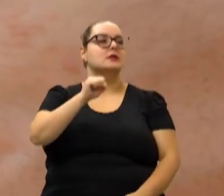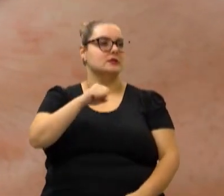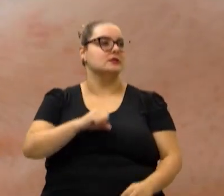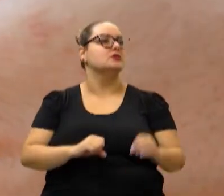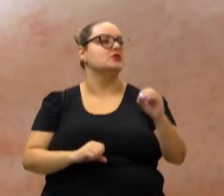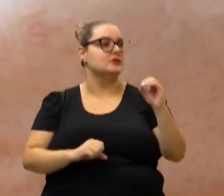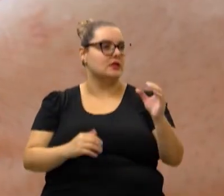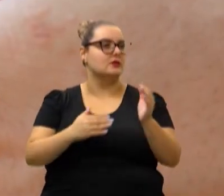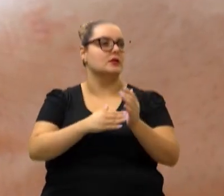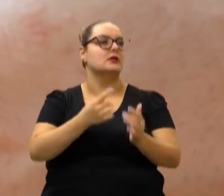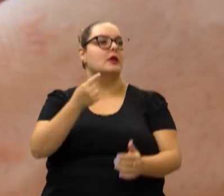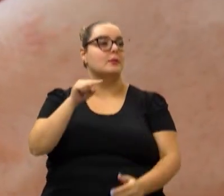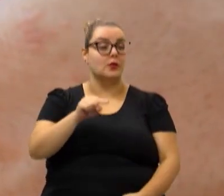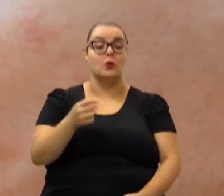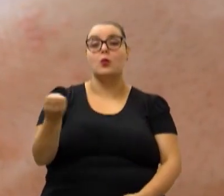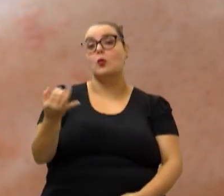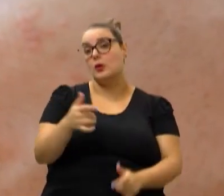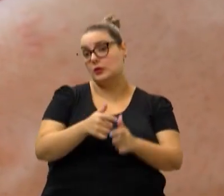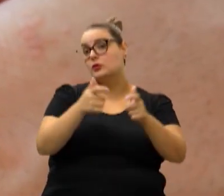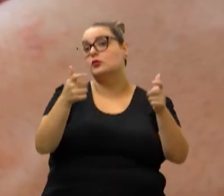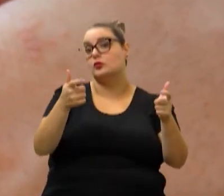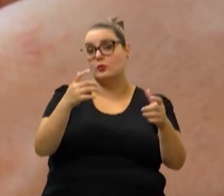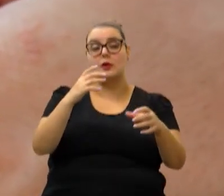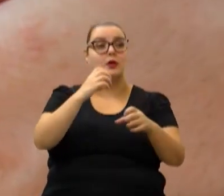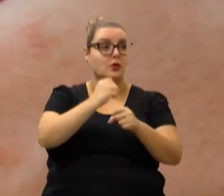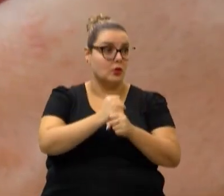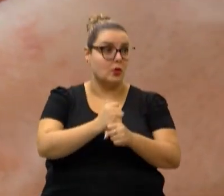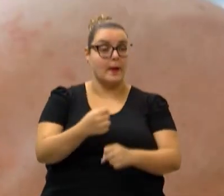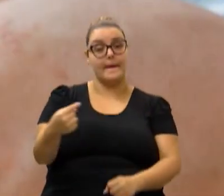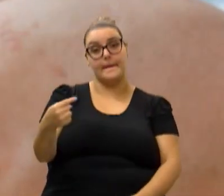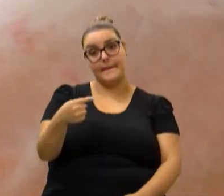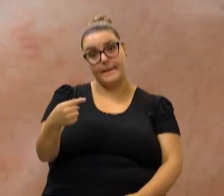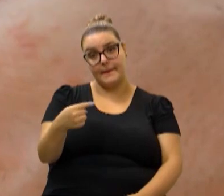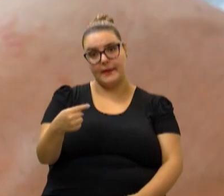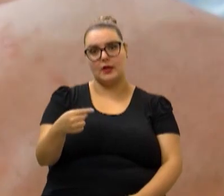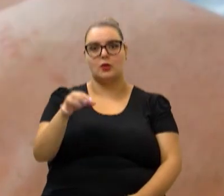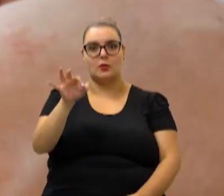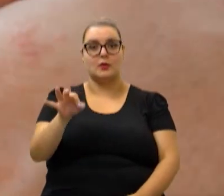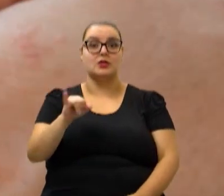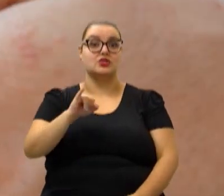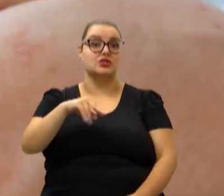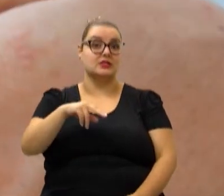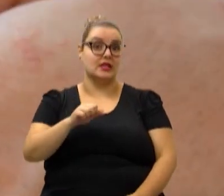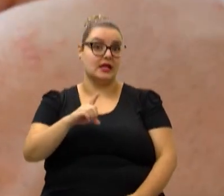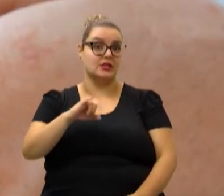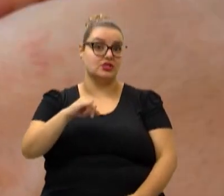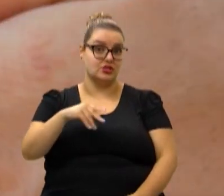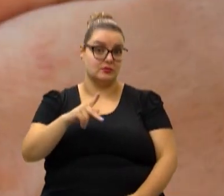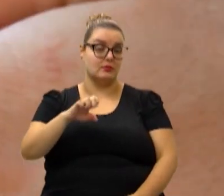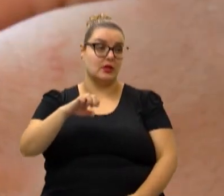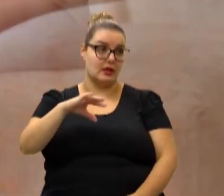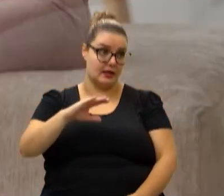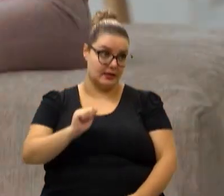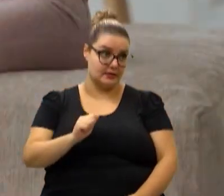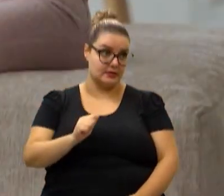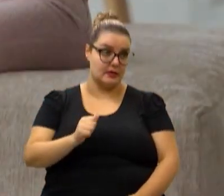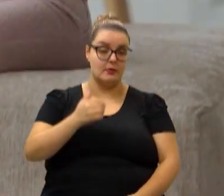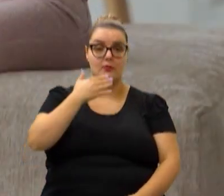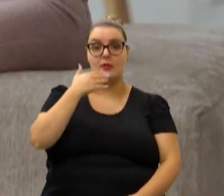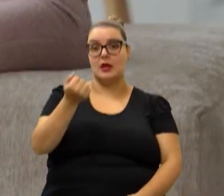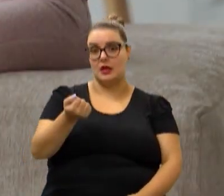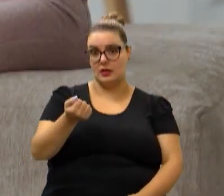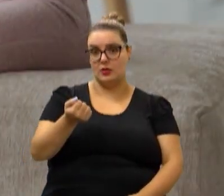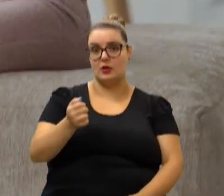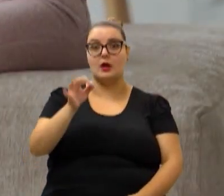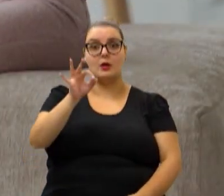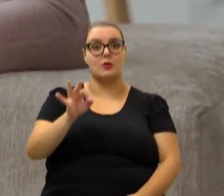pontos? Isso, ela vai de 0 até 1.000. Quanto maior essa pontuação, menor é a chance de inadimplência, portanto, melhor vamos